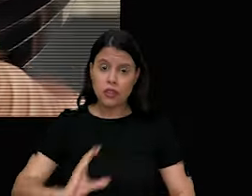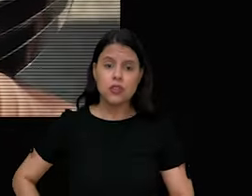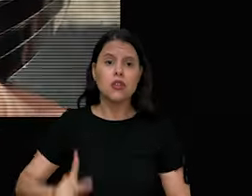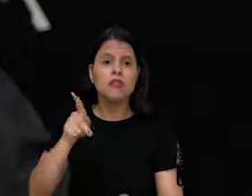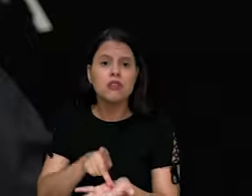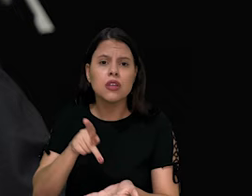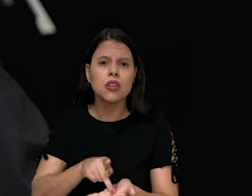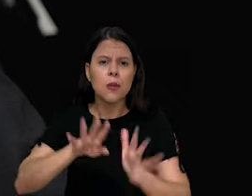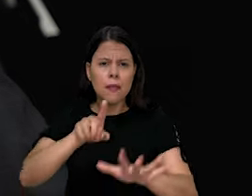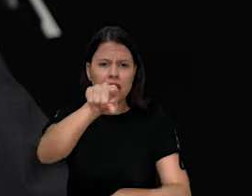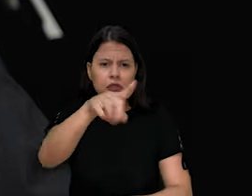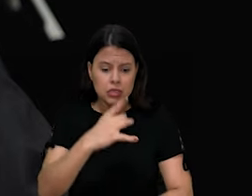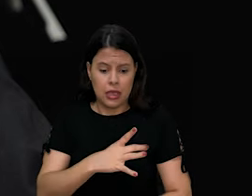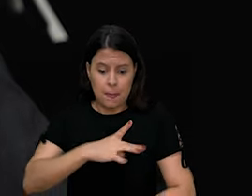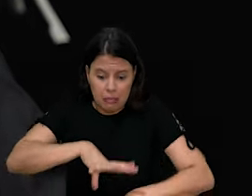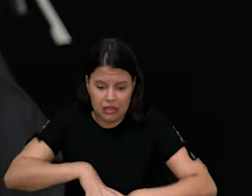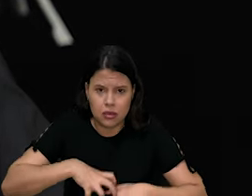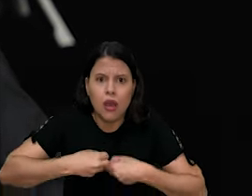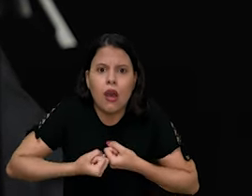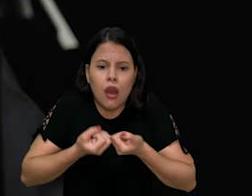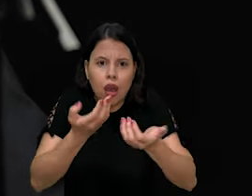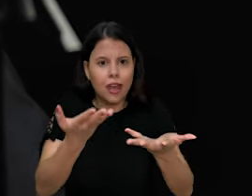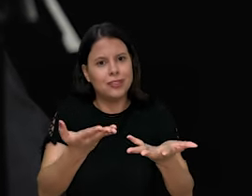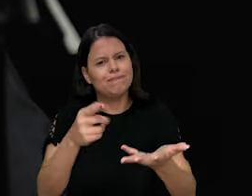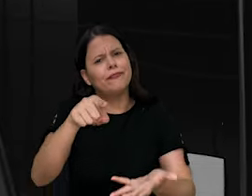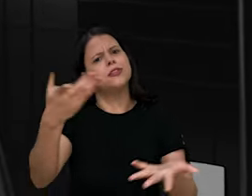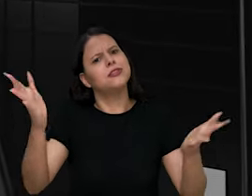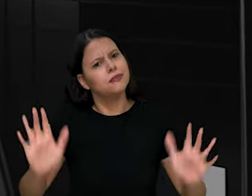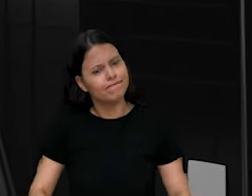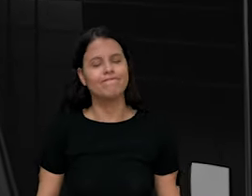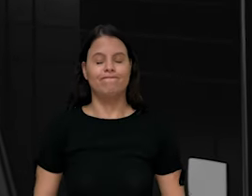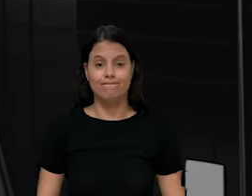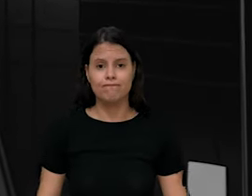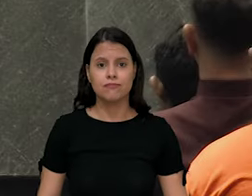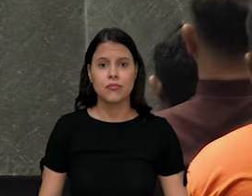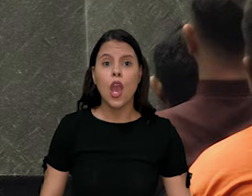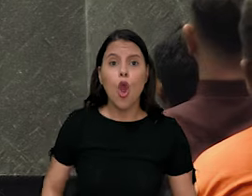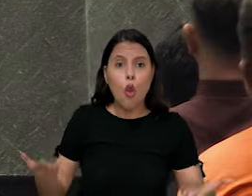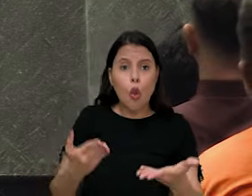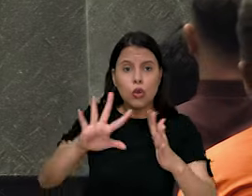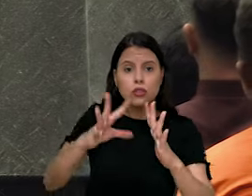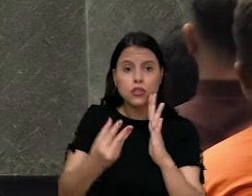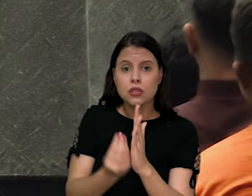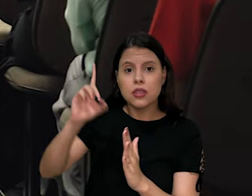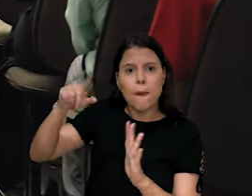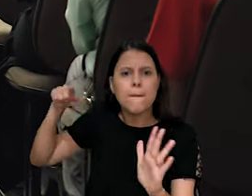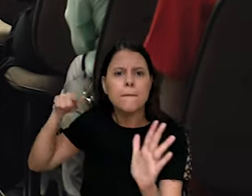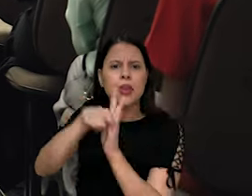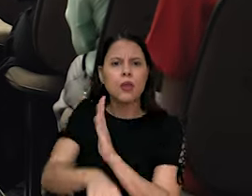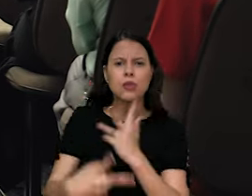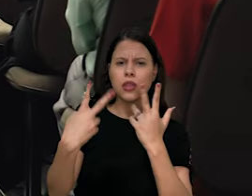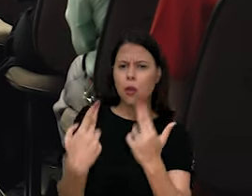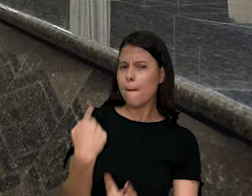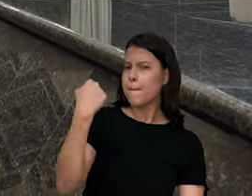verdade. Mas você morre de medo de ser verdadeiro. Miserável. A pergunta que Deus faz para